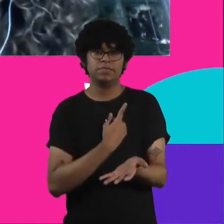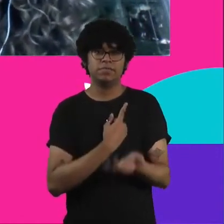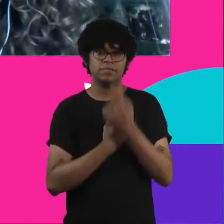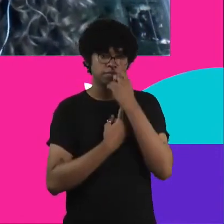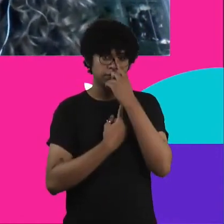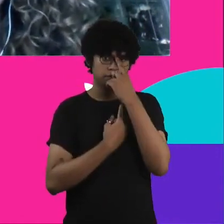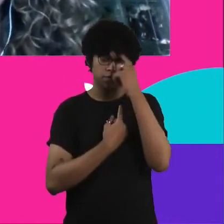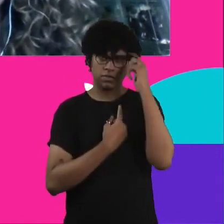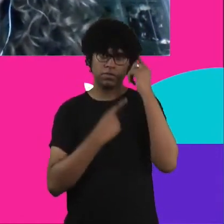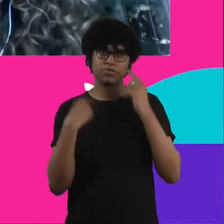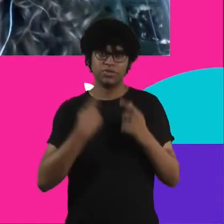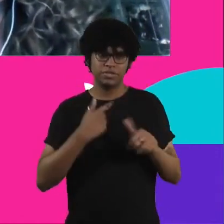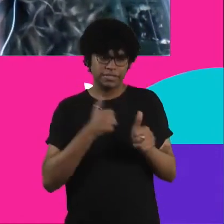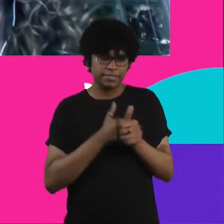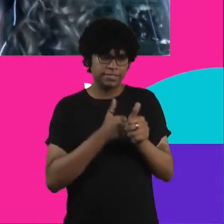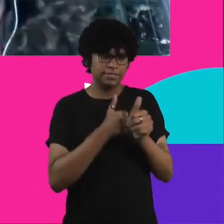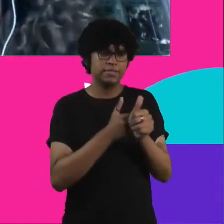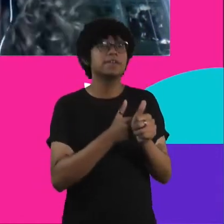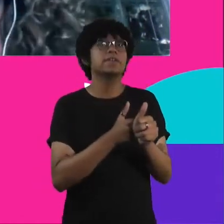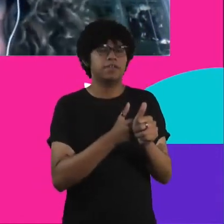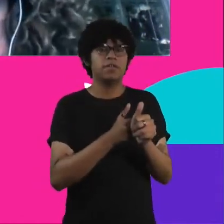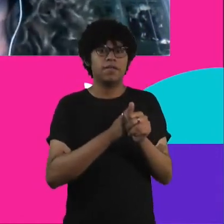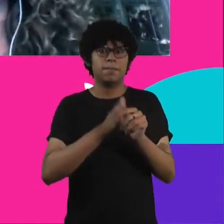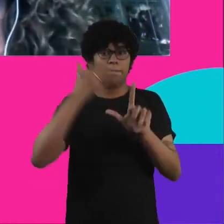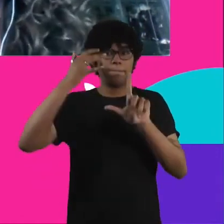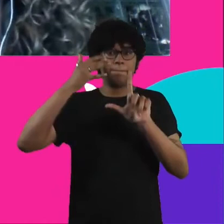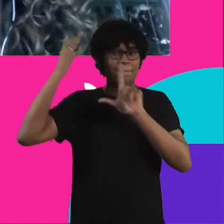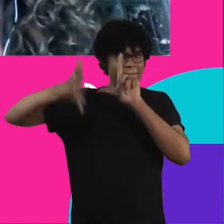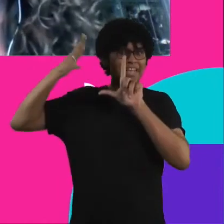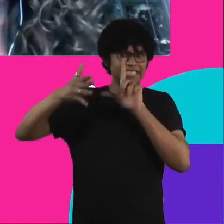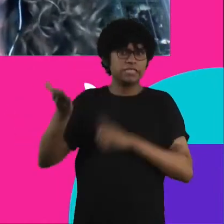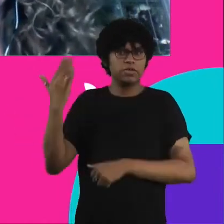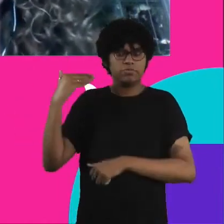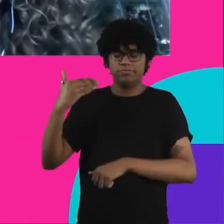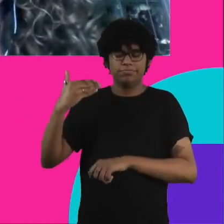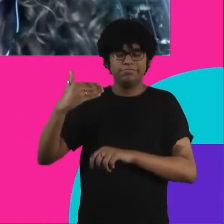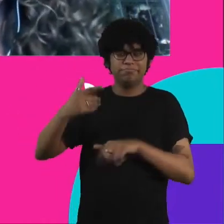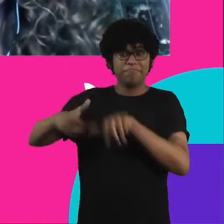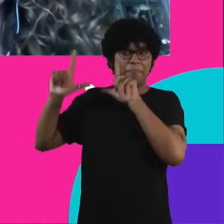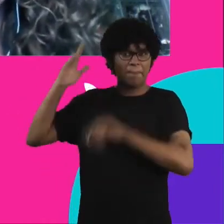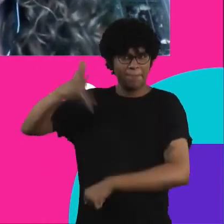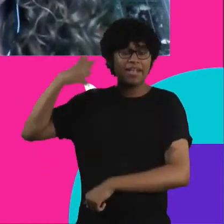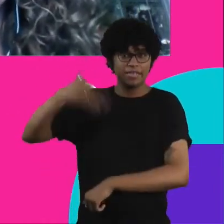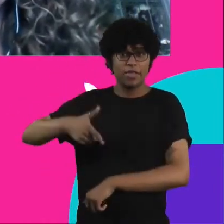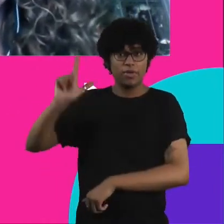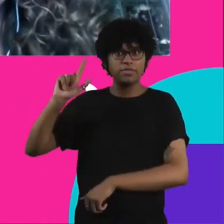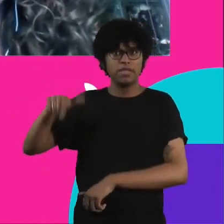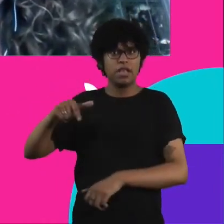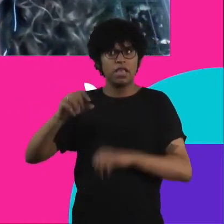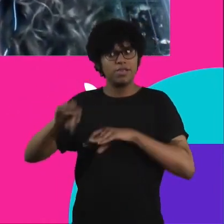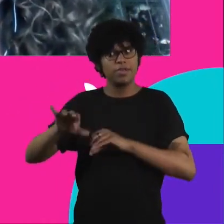estava acompanhando aqui, né, o painel anterior e foi perguntado sobre a questão de dados dentro disto,